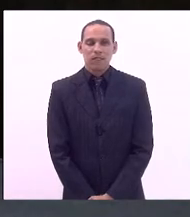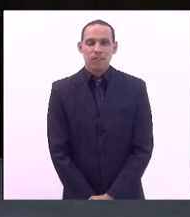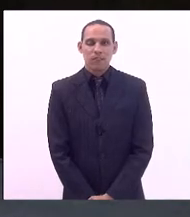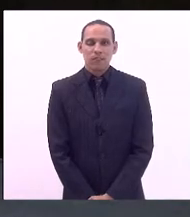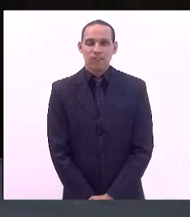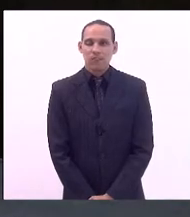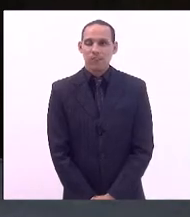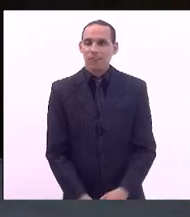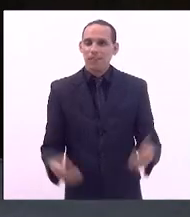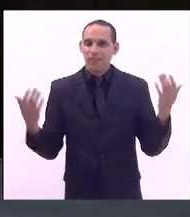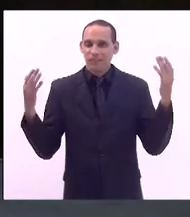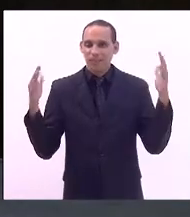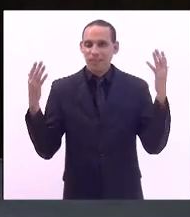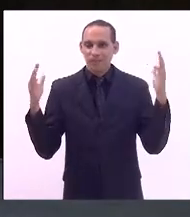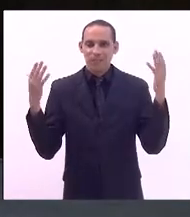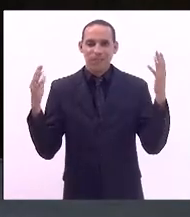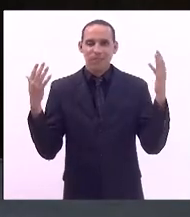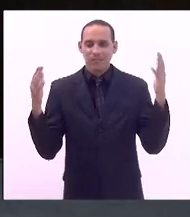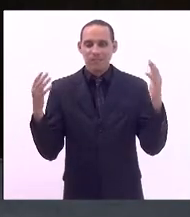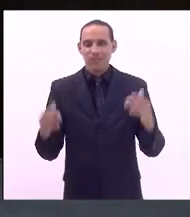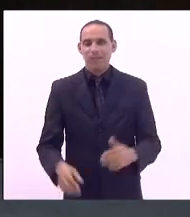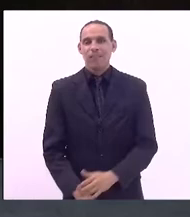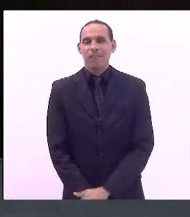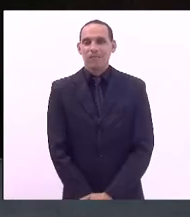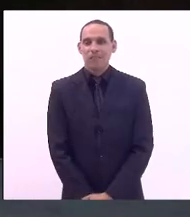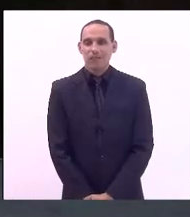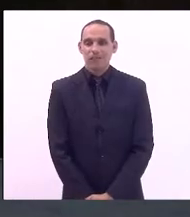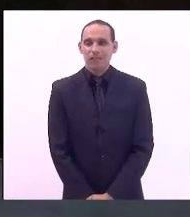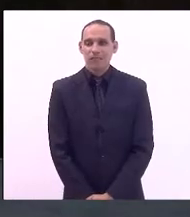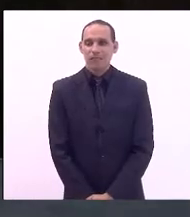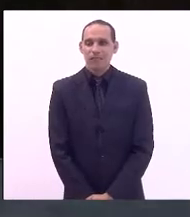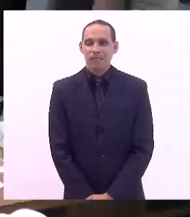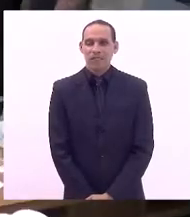o representante do Brasil em você